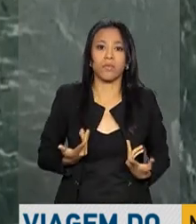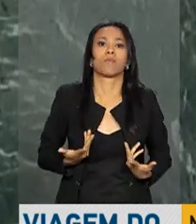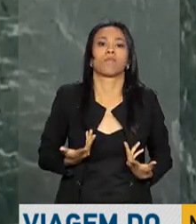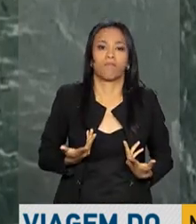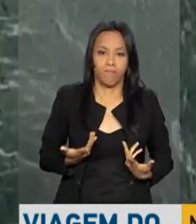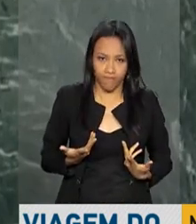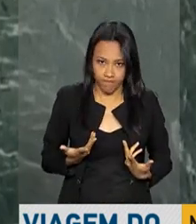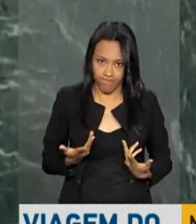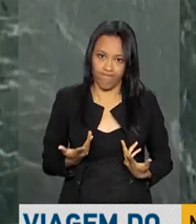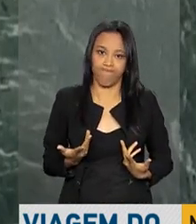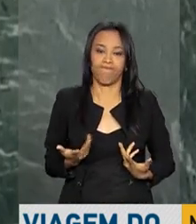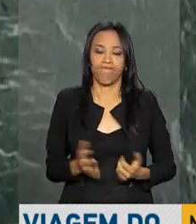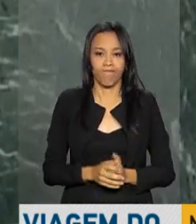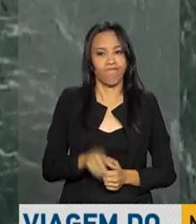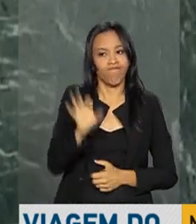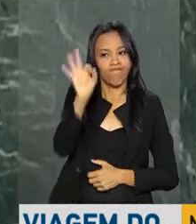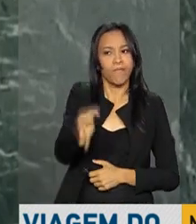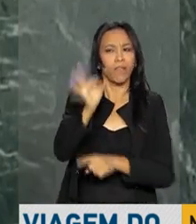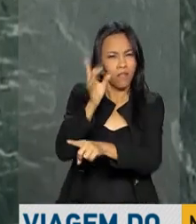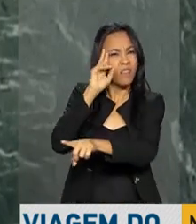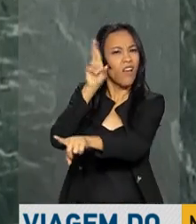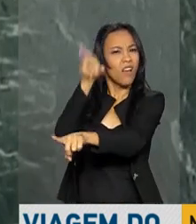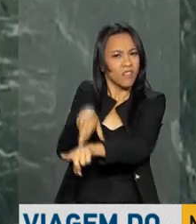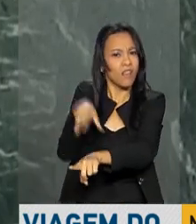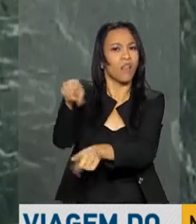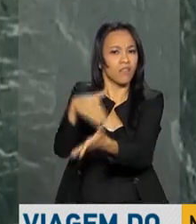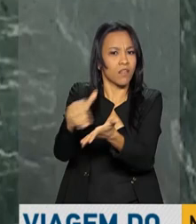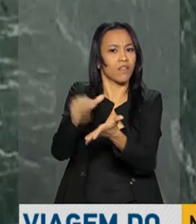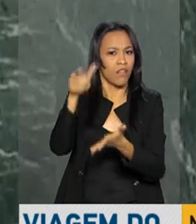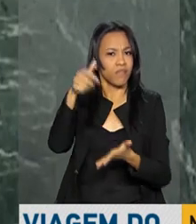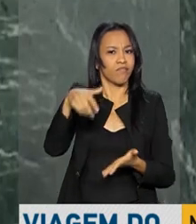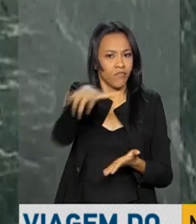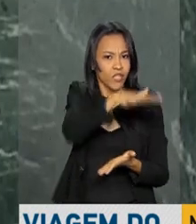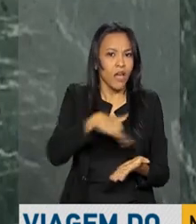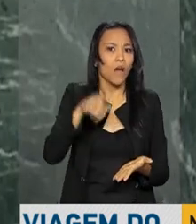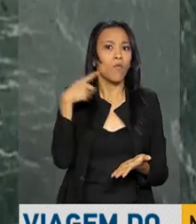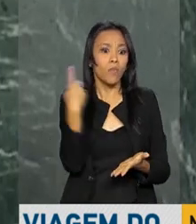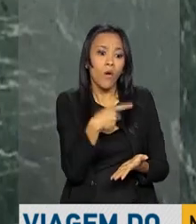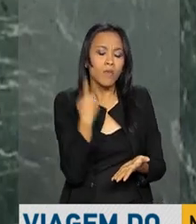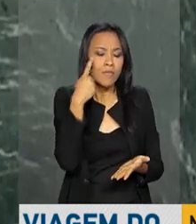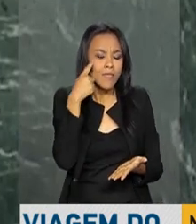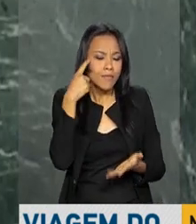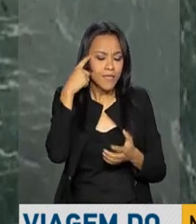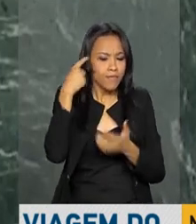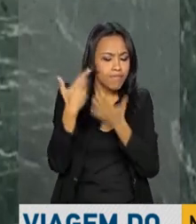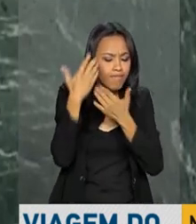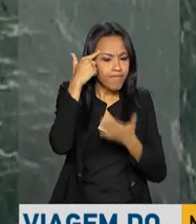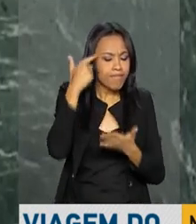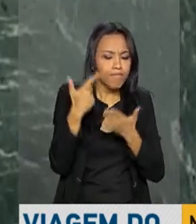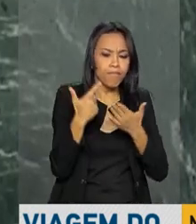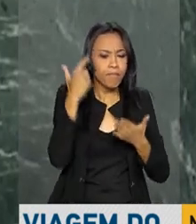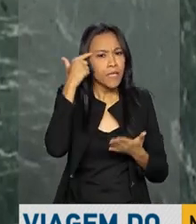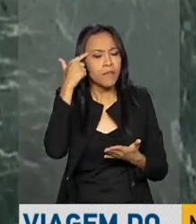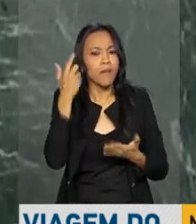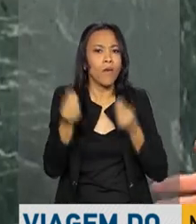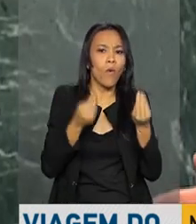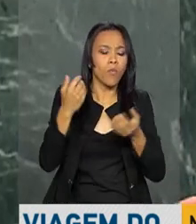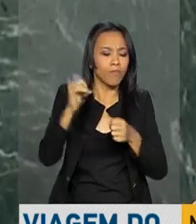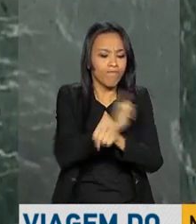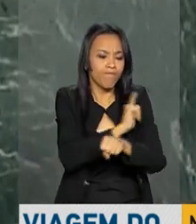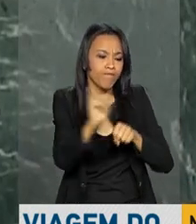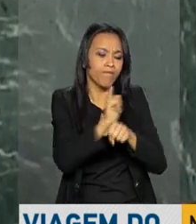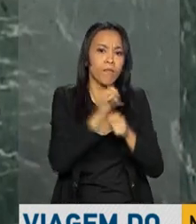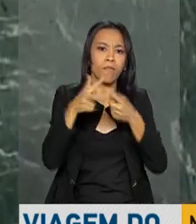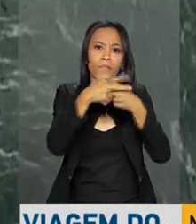razão o nosso secretário-geral. Revigoremos os mecanismos de prevenção de conflitos. A